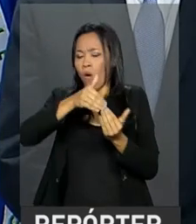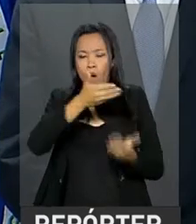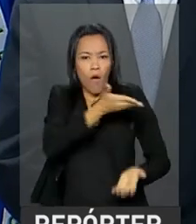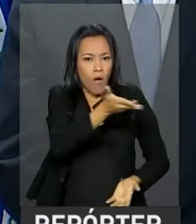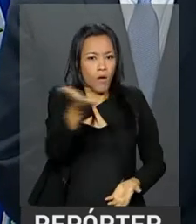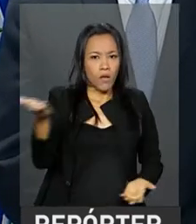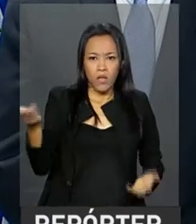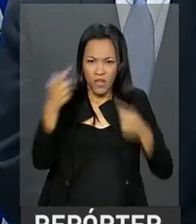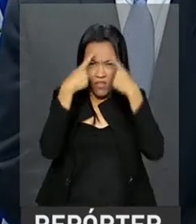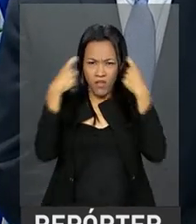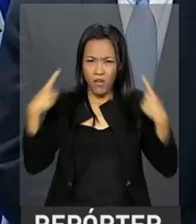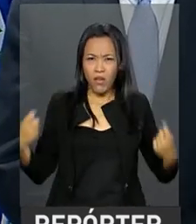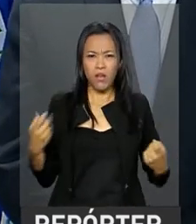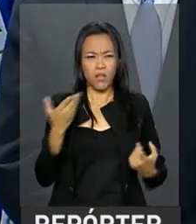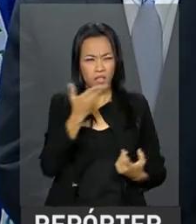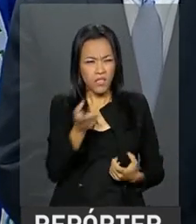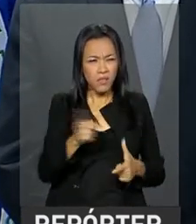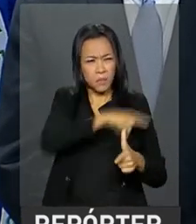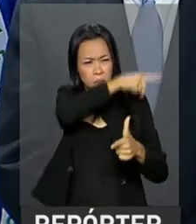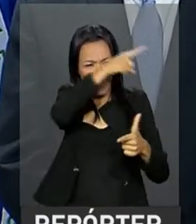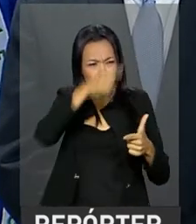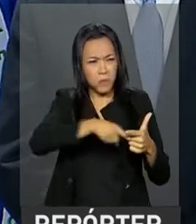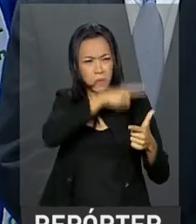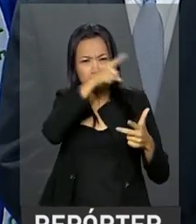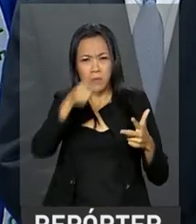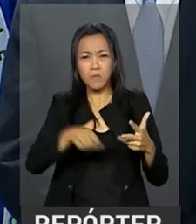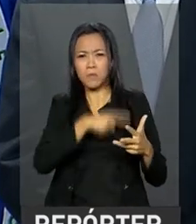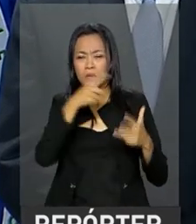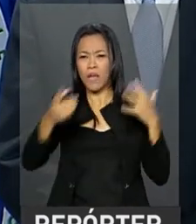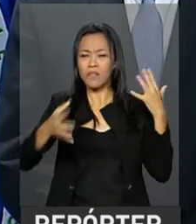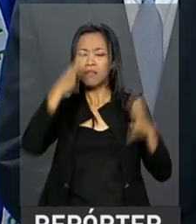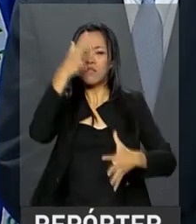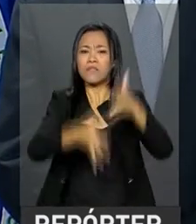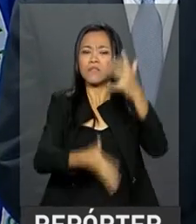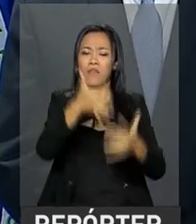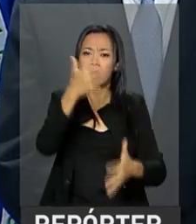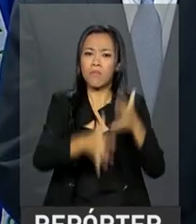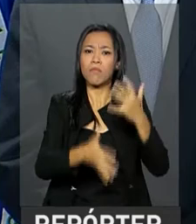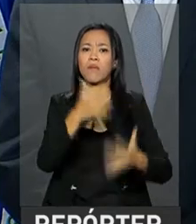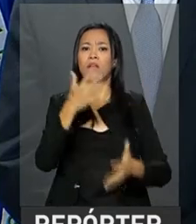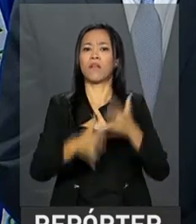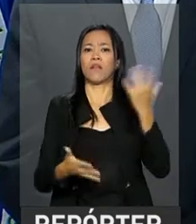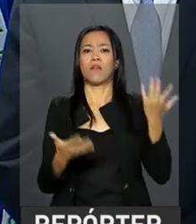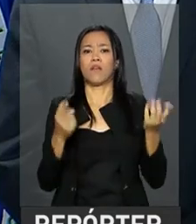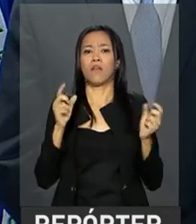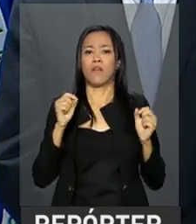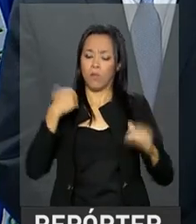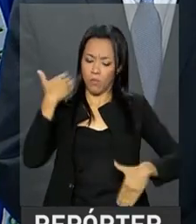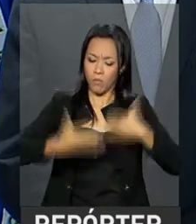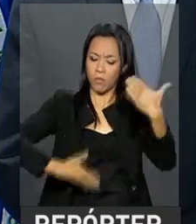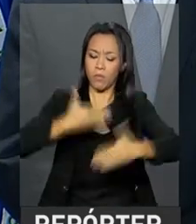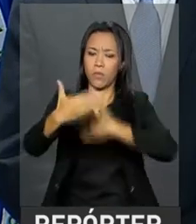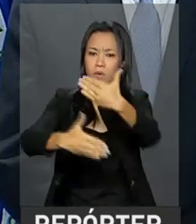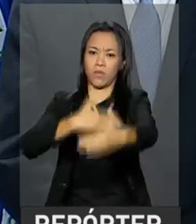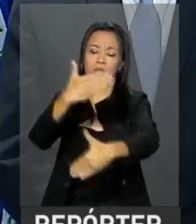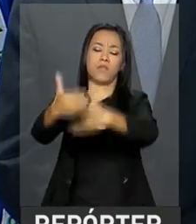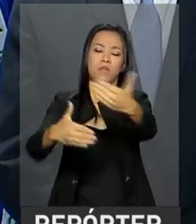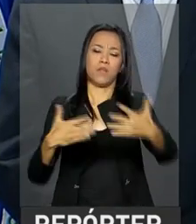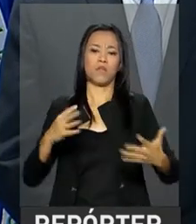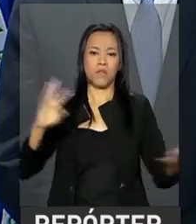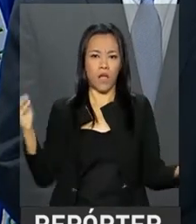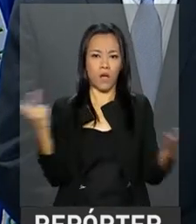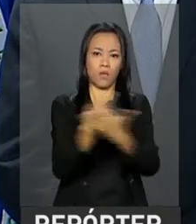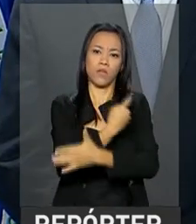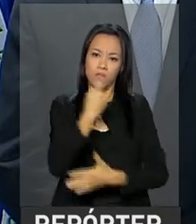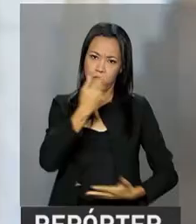venham a turbar um processo que se desenvolve de forma democrática e com respeito